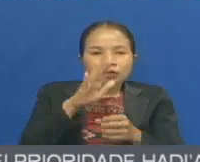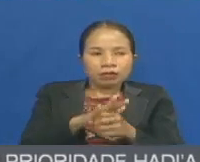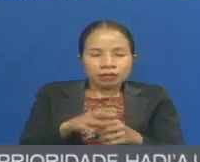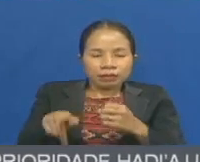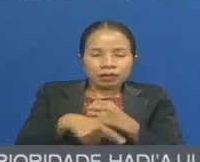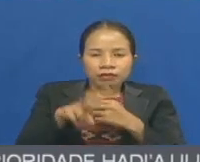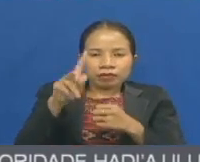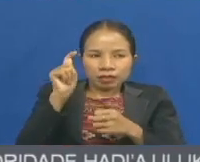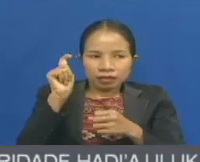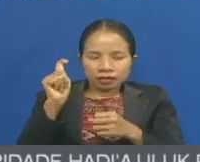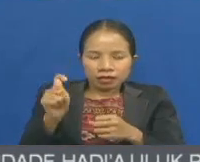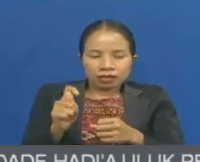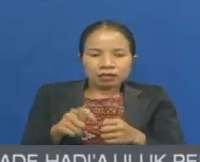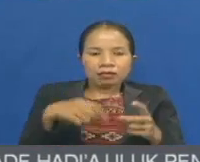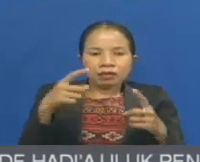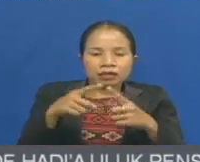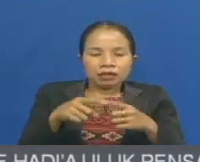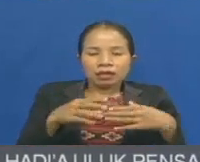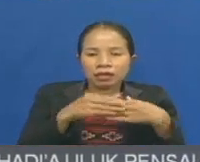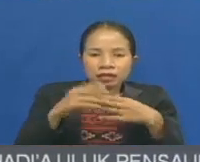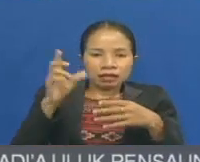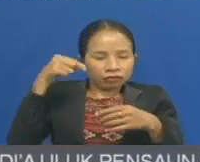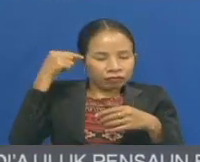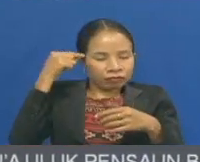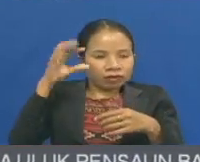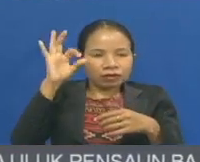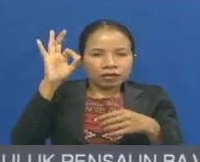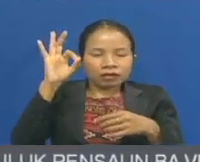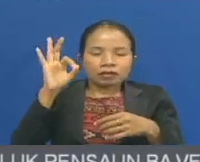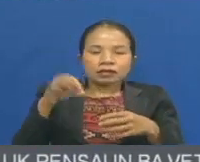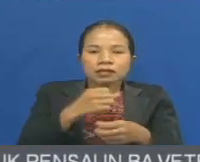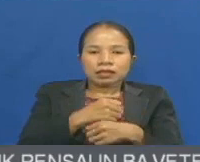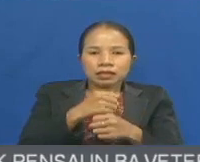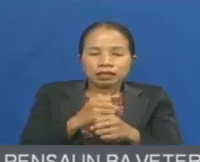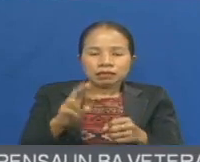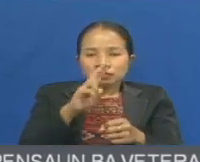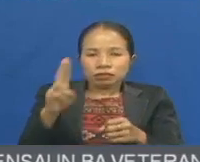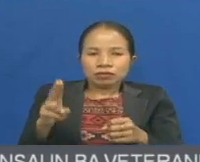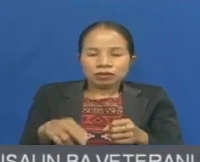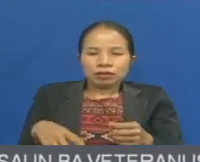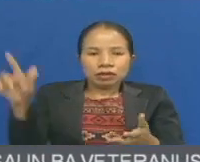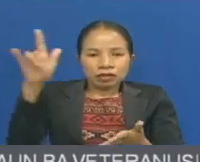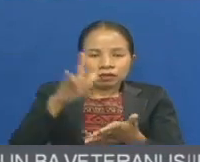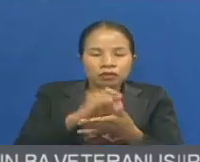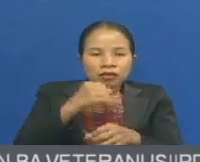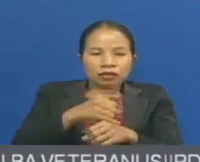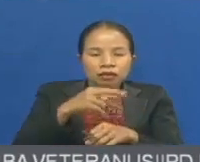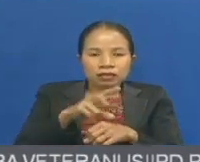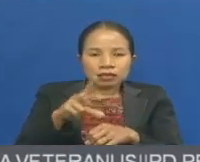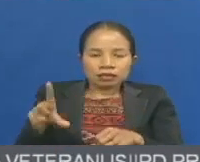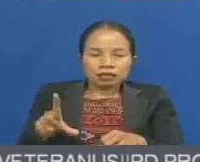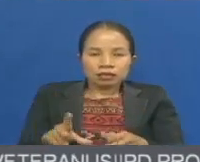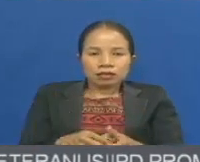Partido Os Verdes de Timor o enhira kairukun e a governo da CIA se halo gestão ba aeroporto internacional Rota do